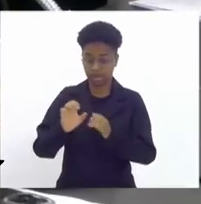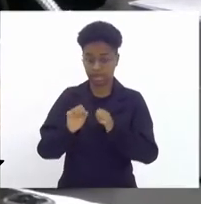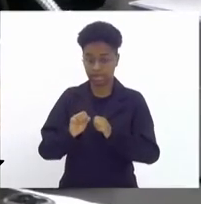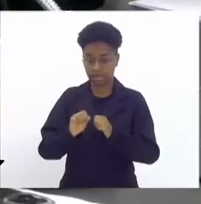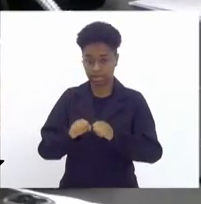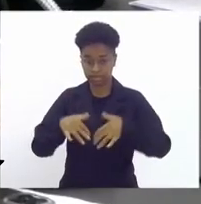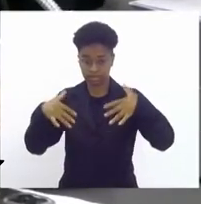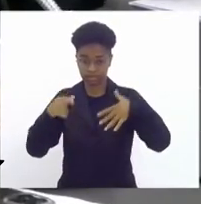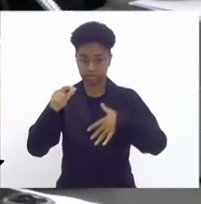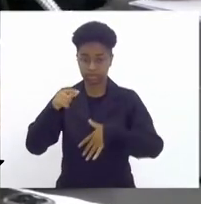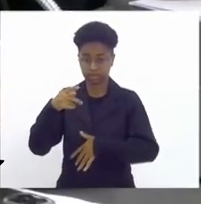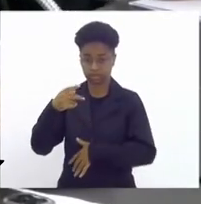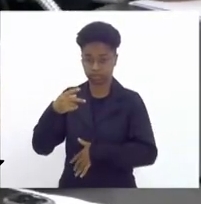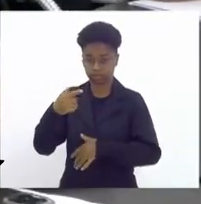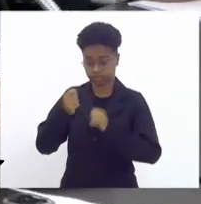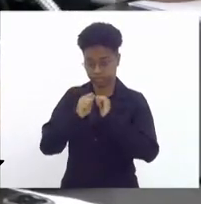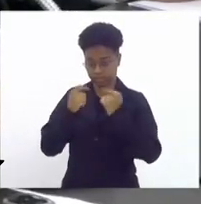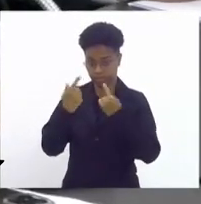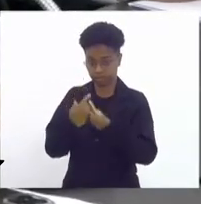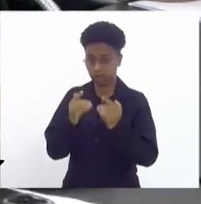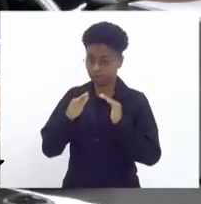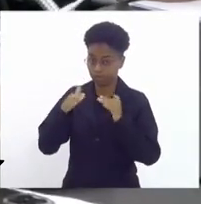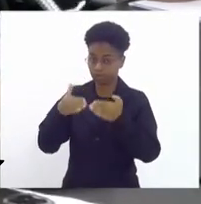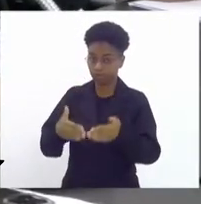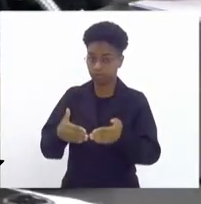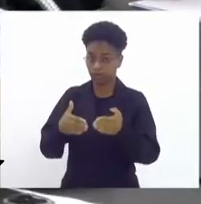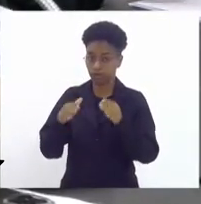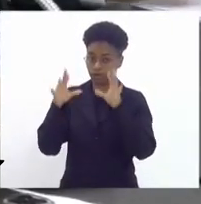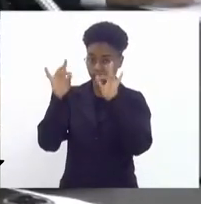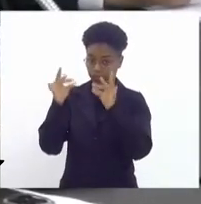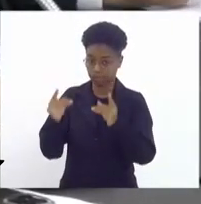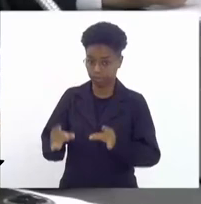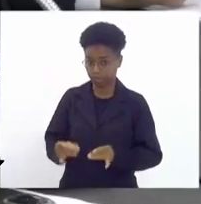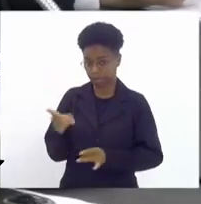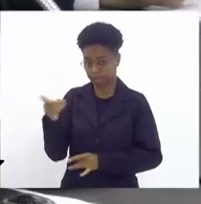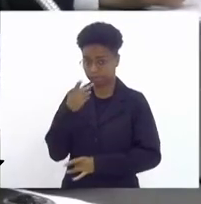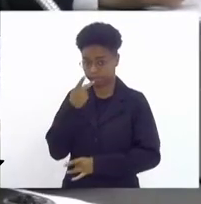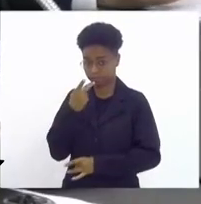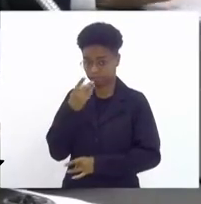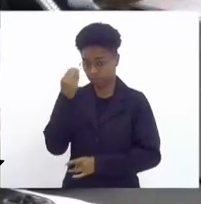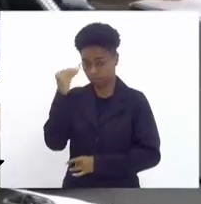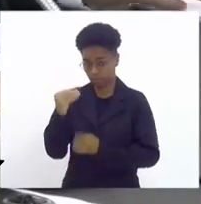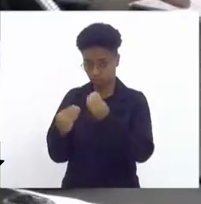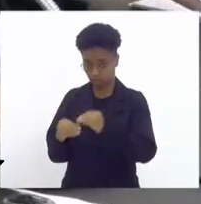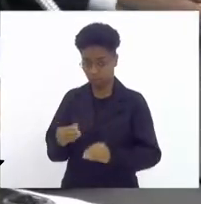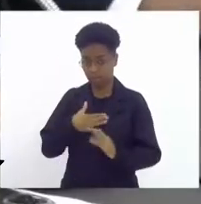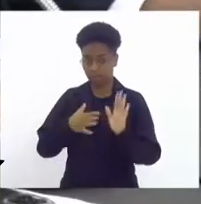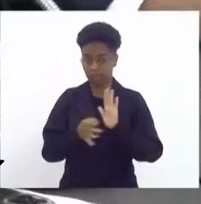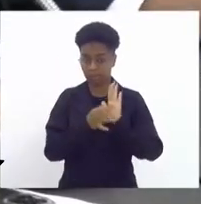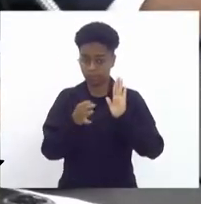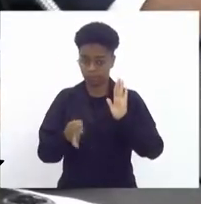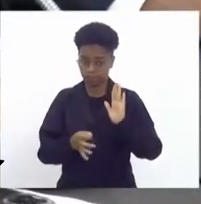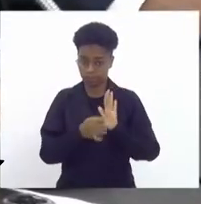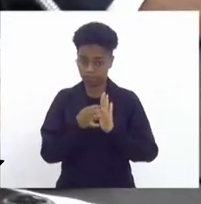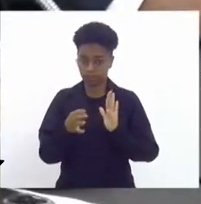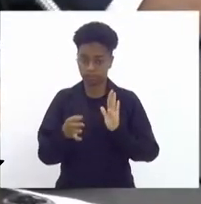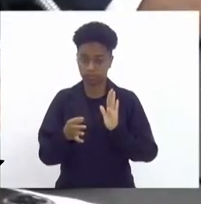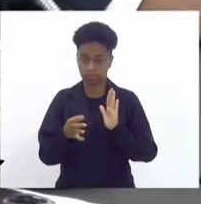Janeiro, ao governo do Estado do Rio de Janeiro, para fins que especifica. O meu parecer é